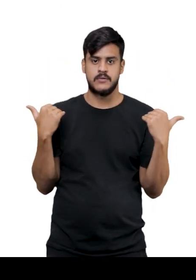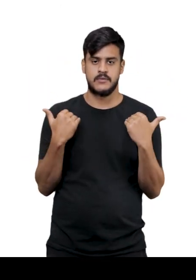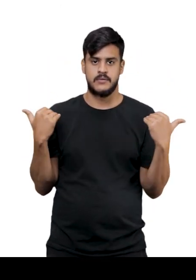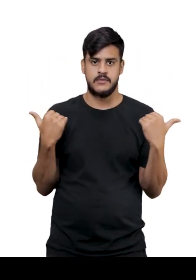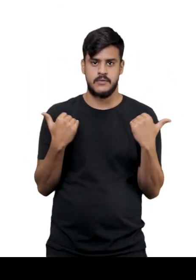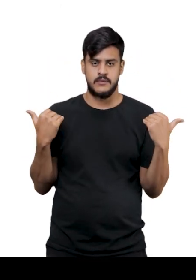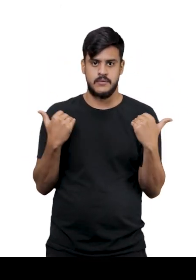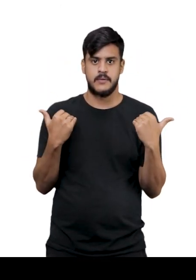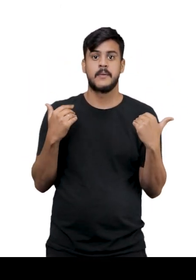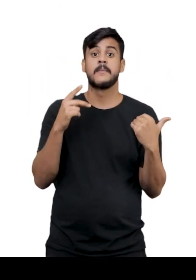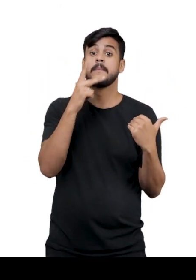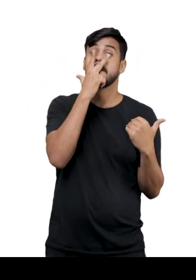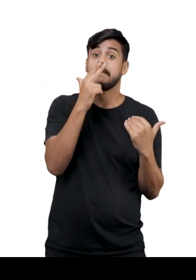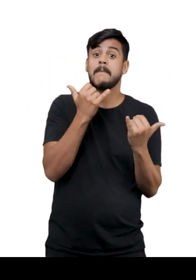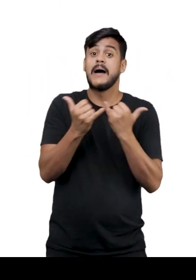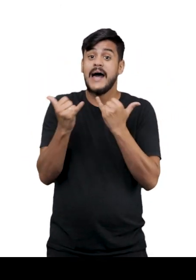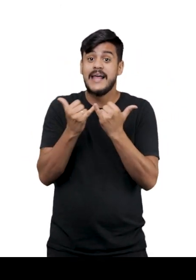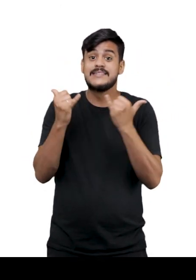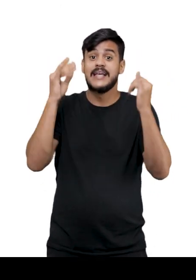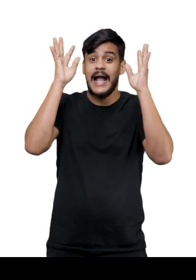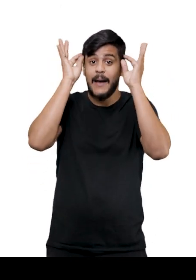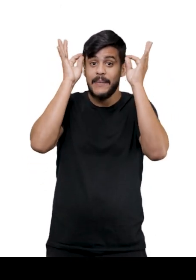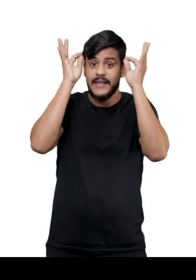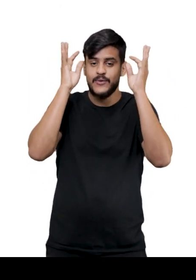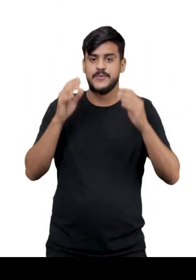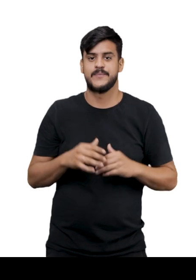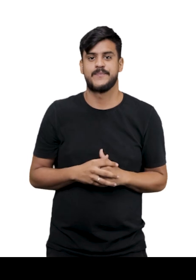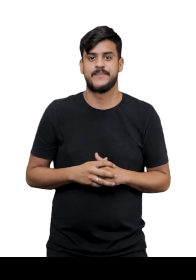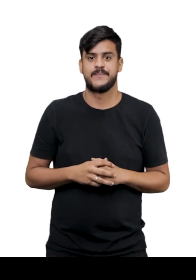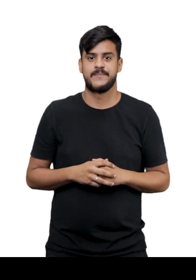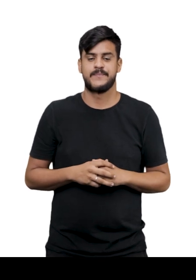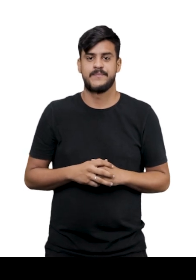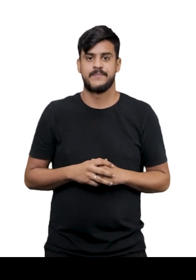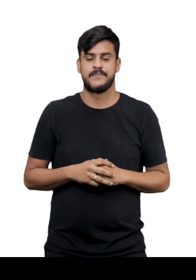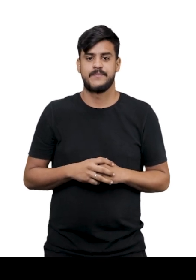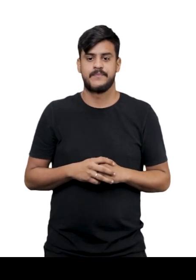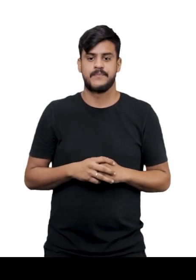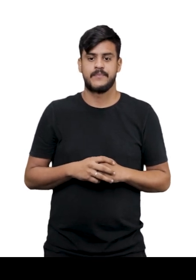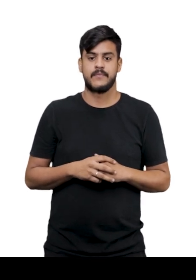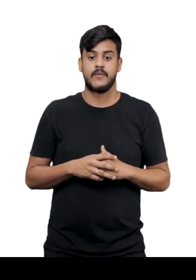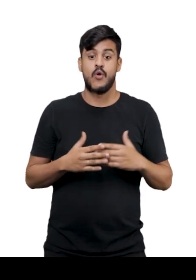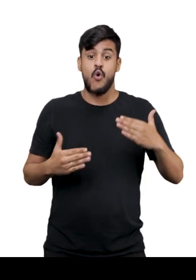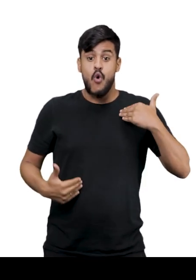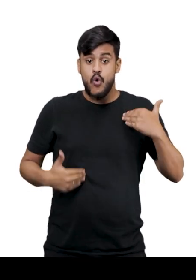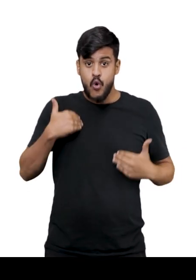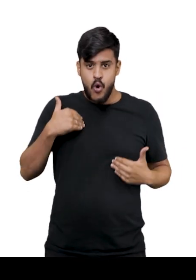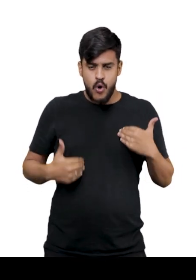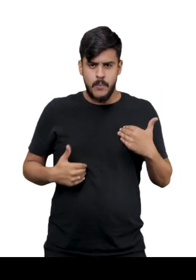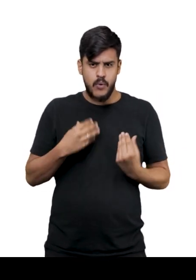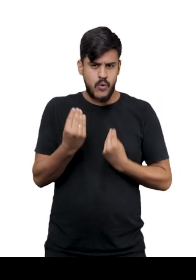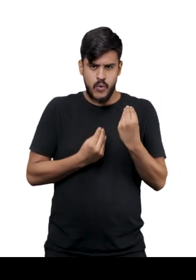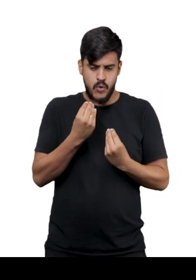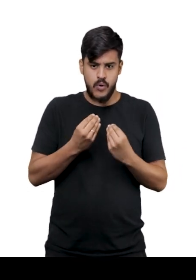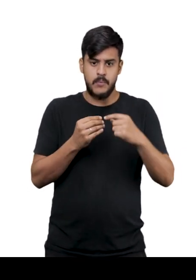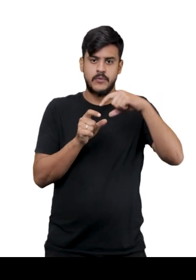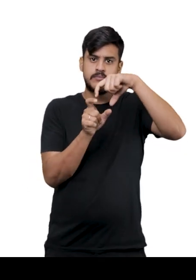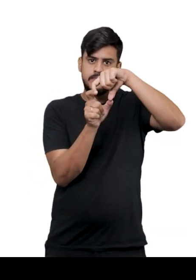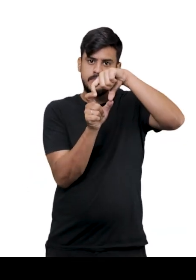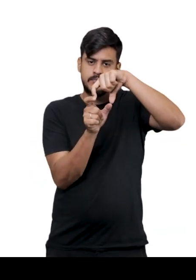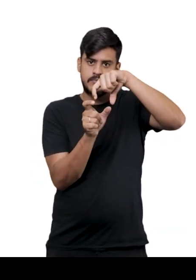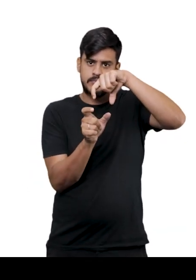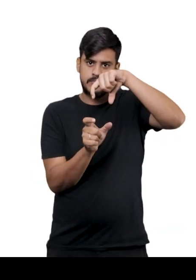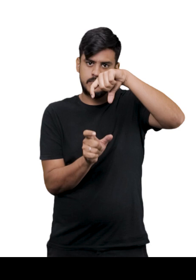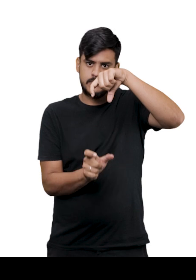forma losangular, gerando o efeito de um cabelo. O corpo da peça é formado por uma